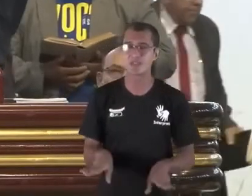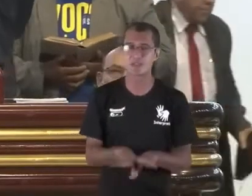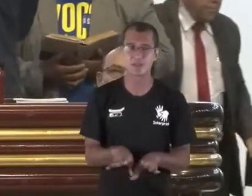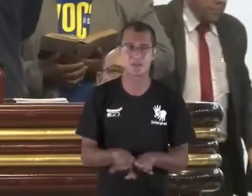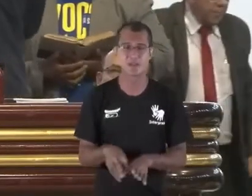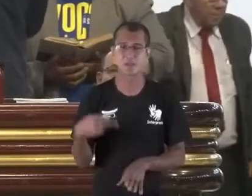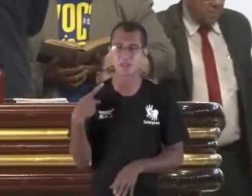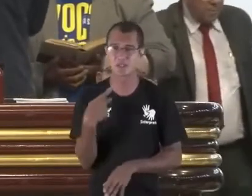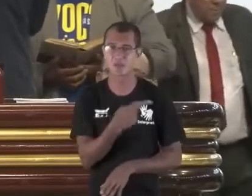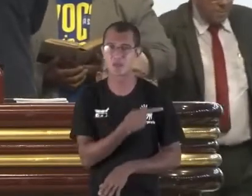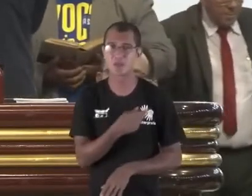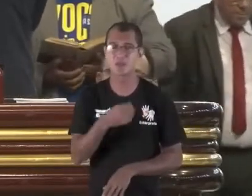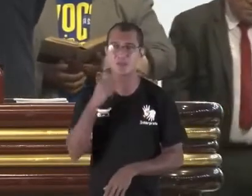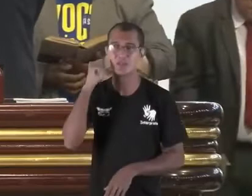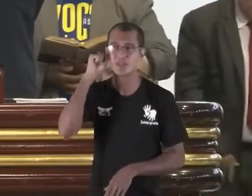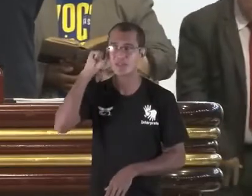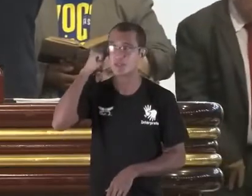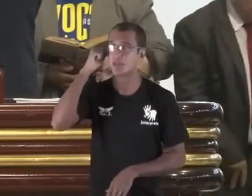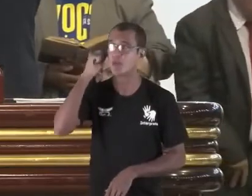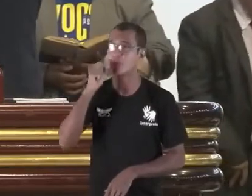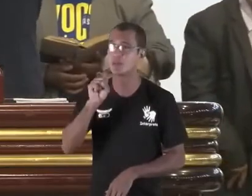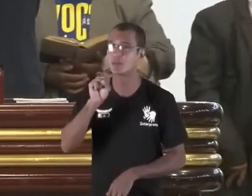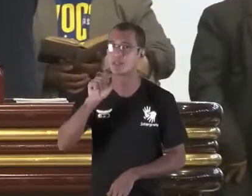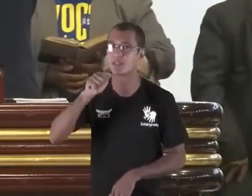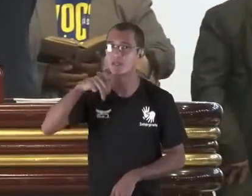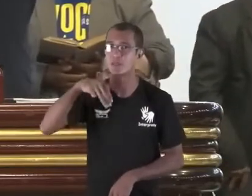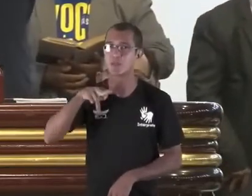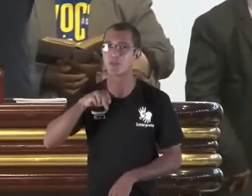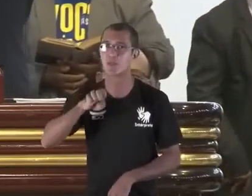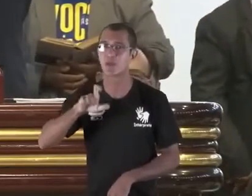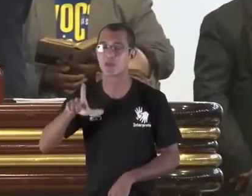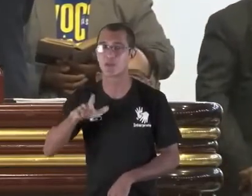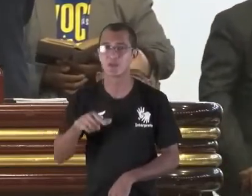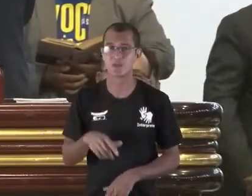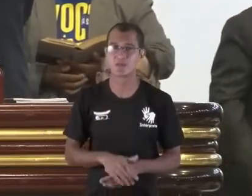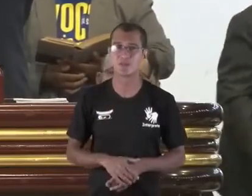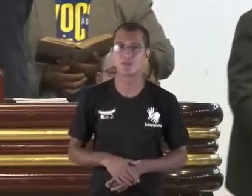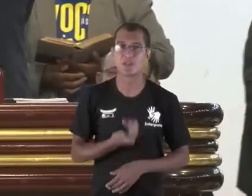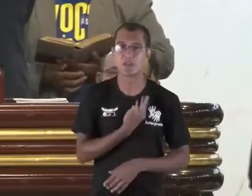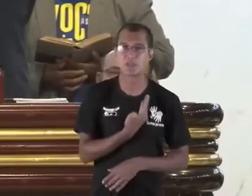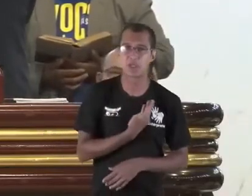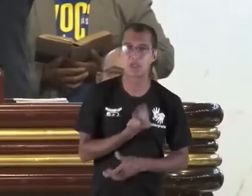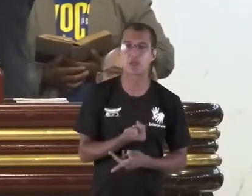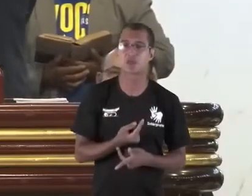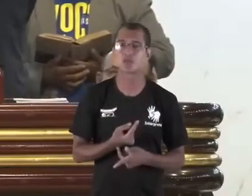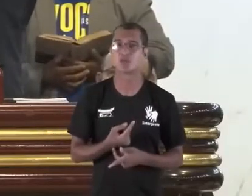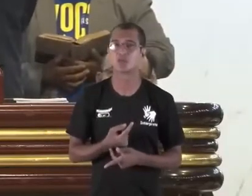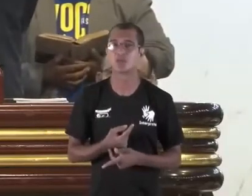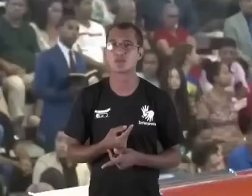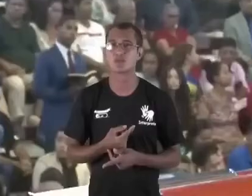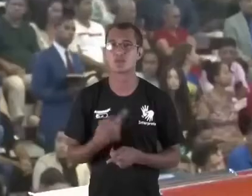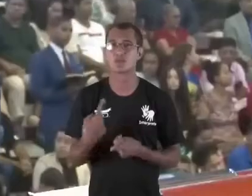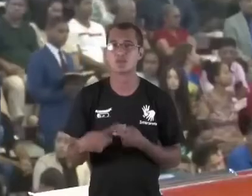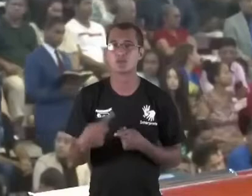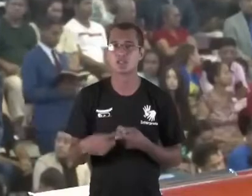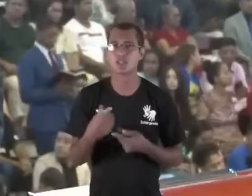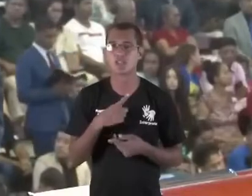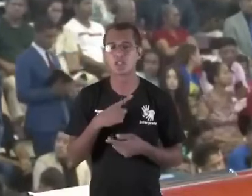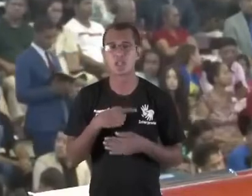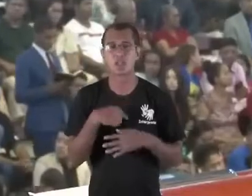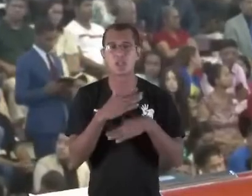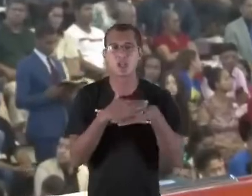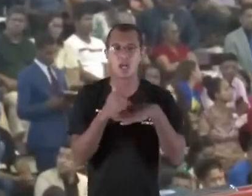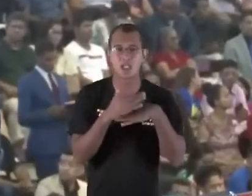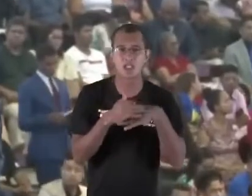disse isto, quem sou eu para dizer o contrário? Um amigo por quem temos carinho, respeito